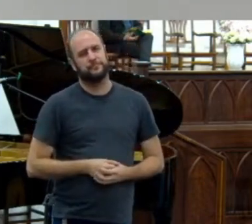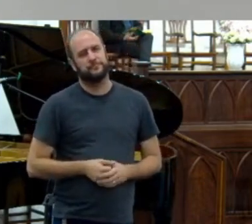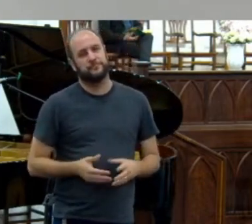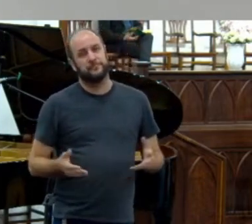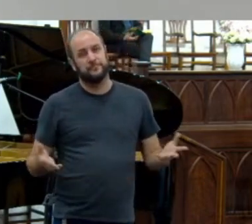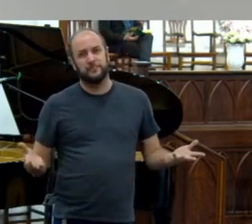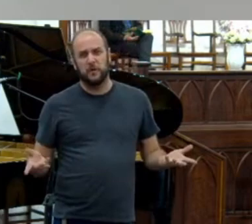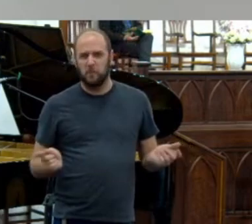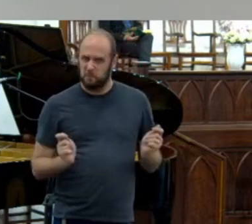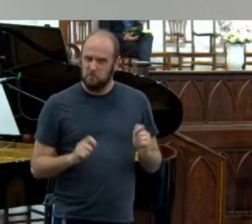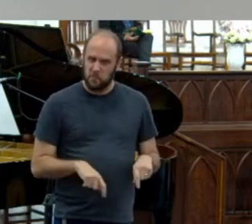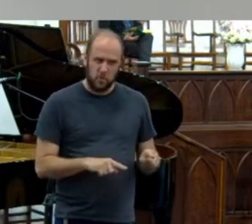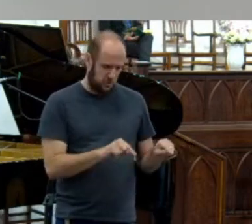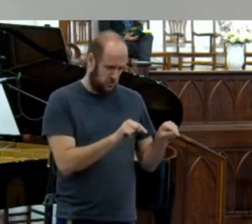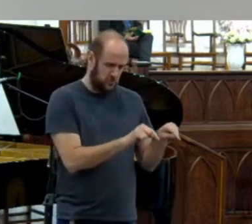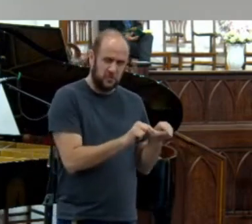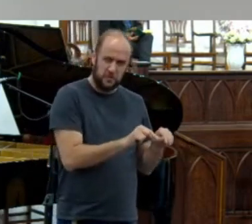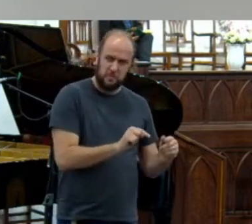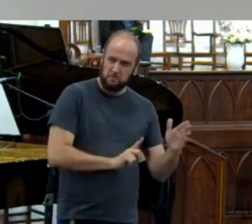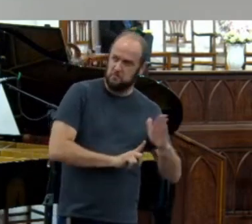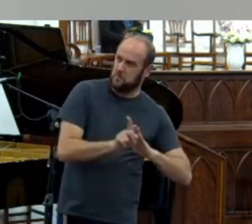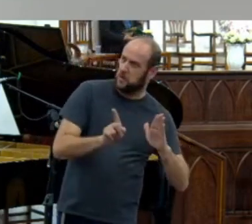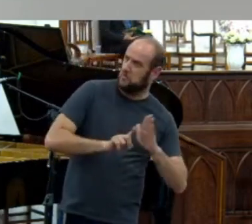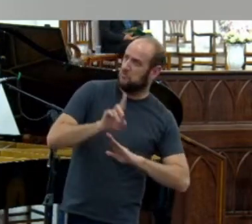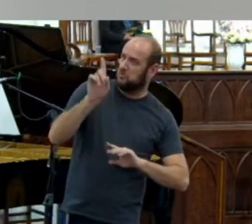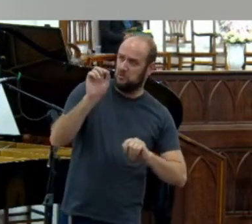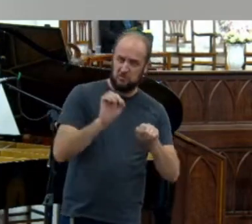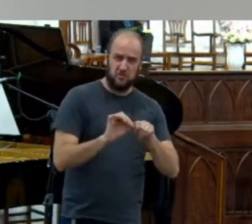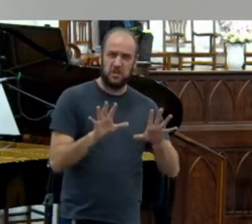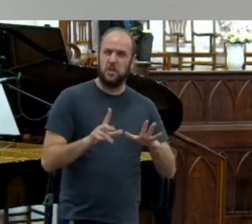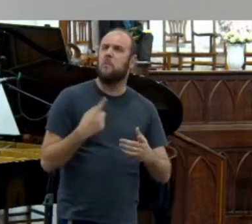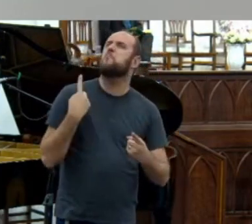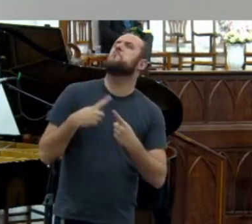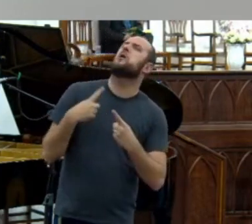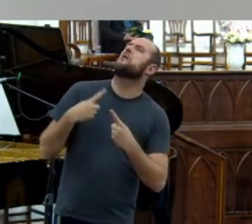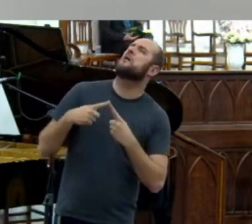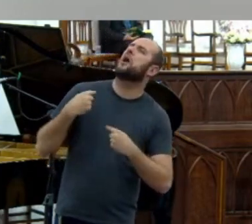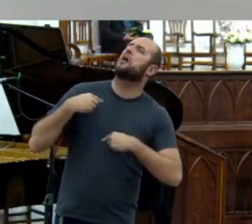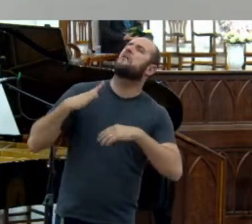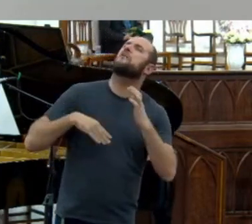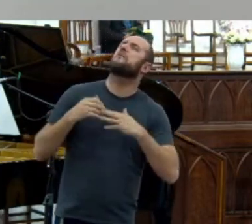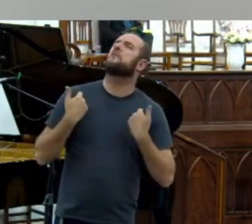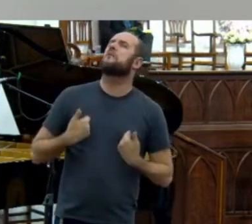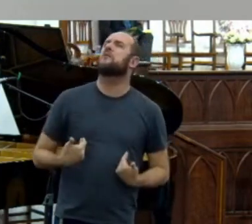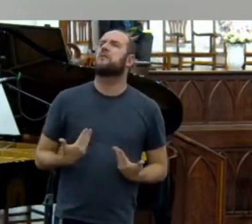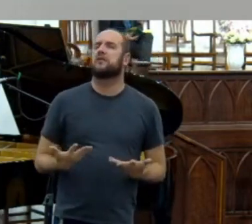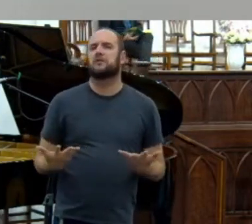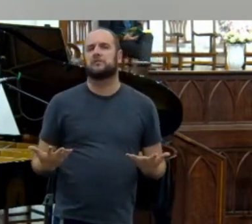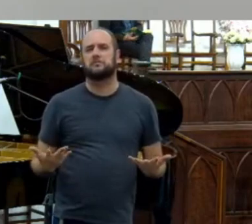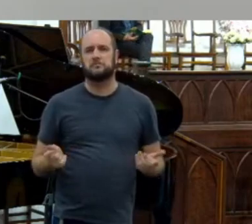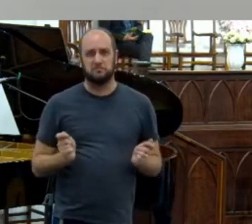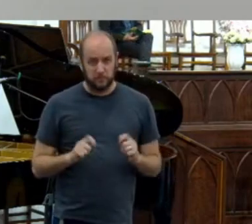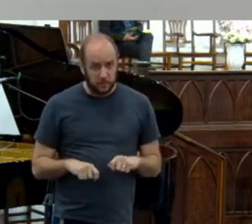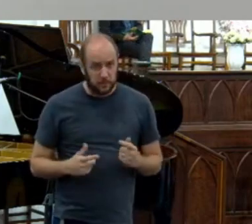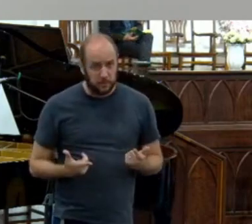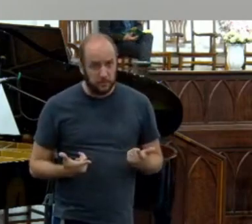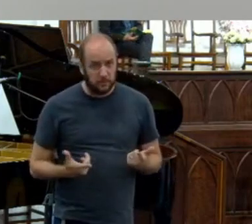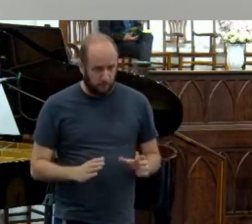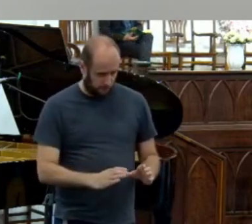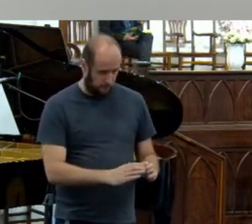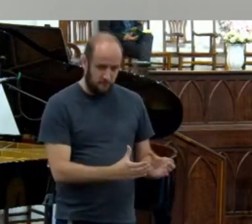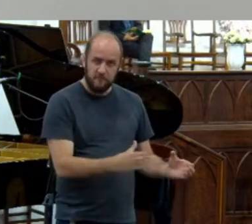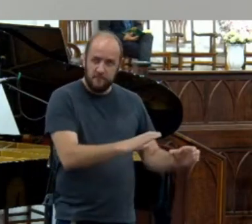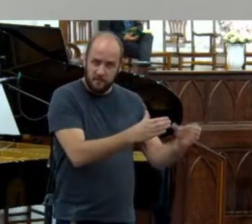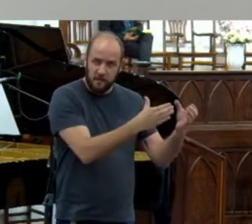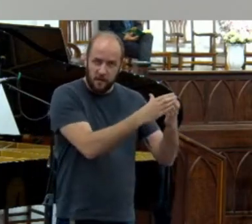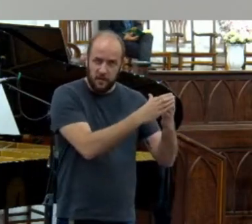Porventura pode o objeto perguntar a quem o fez: por que me fizeste assim? O vaso moldado